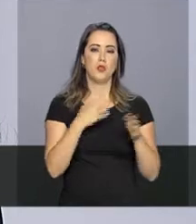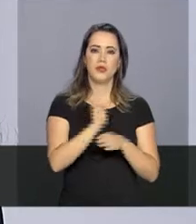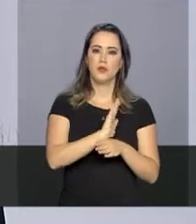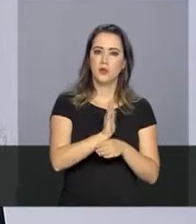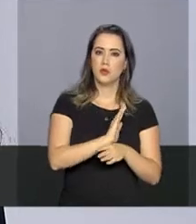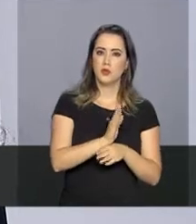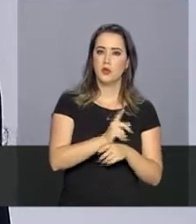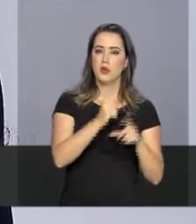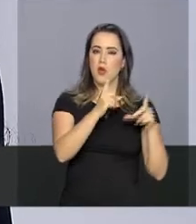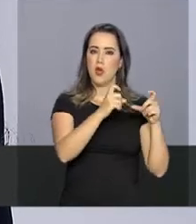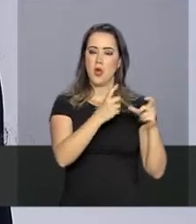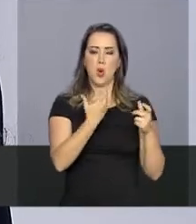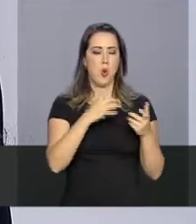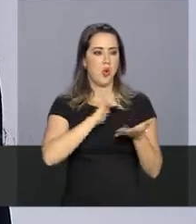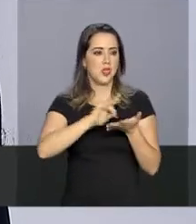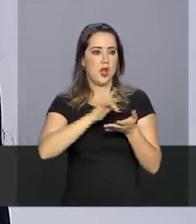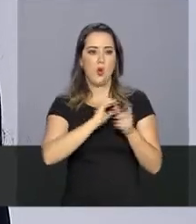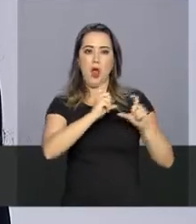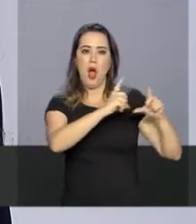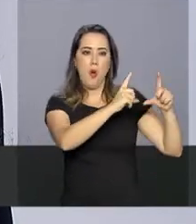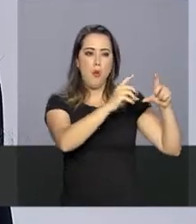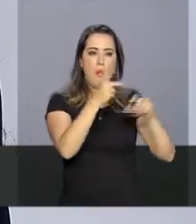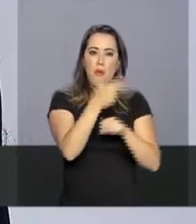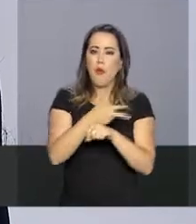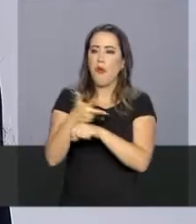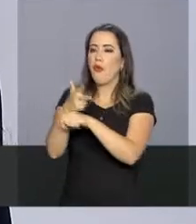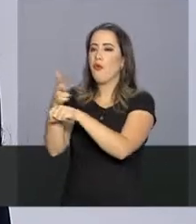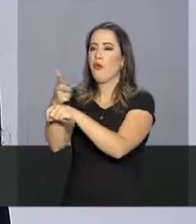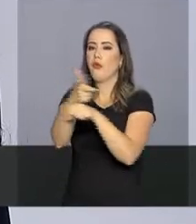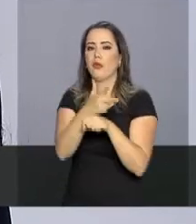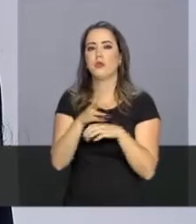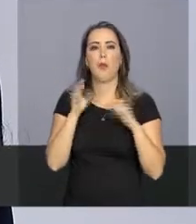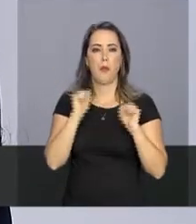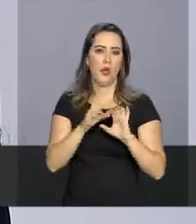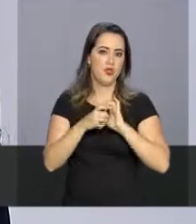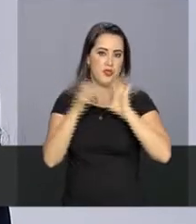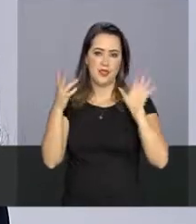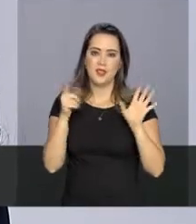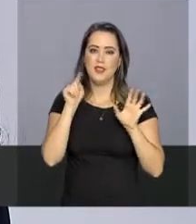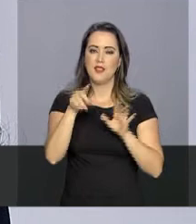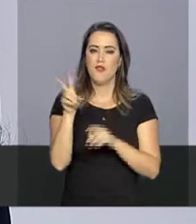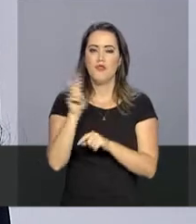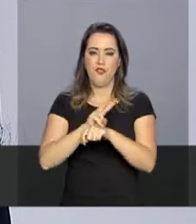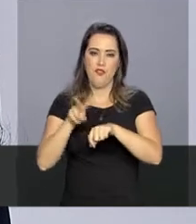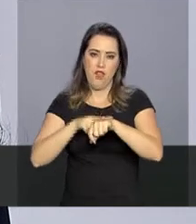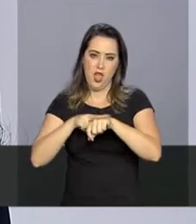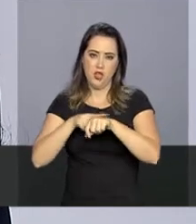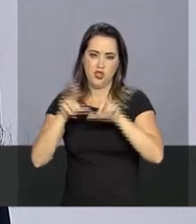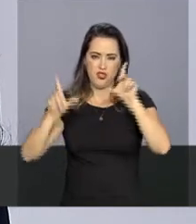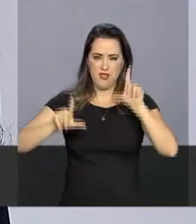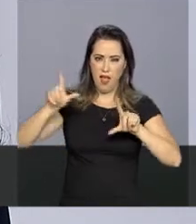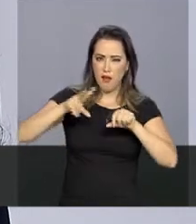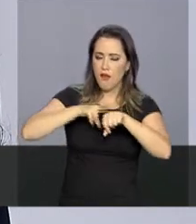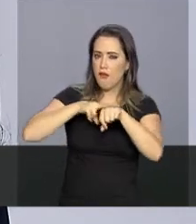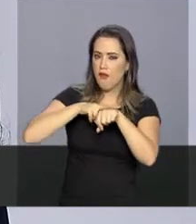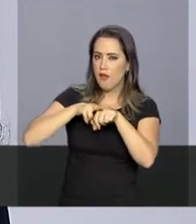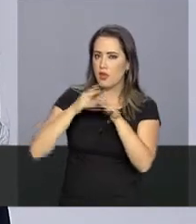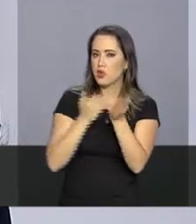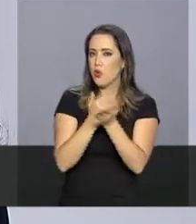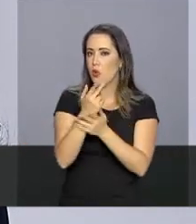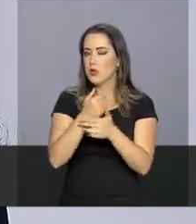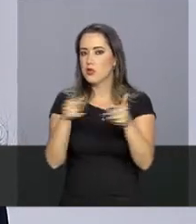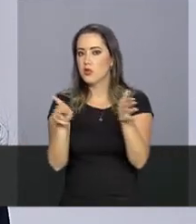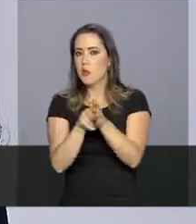produzidos com filmadoras câmeras de celular e câmeras digitais o circuito tela verde uma iniciativa que reúne produções